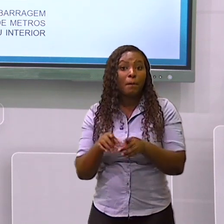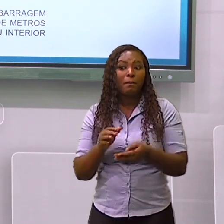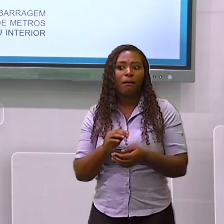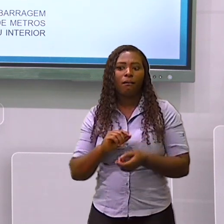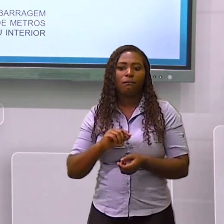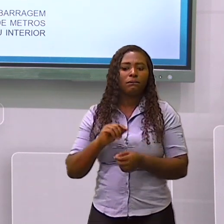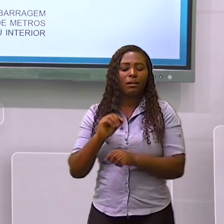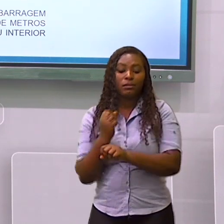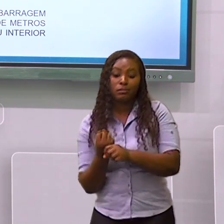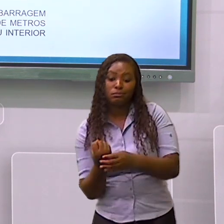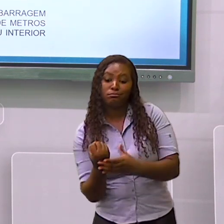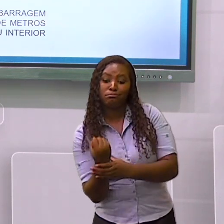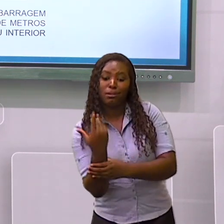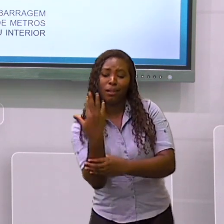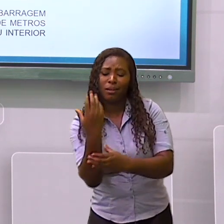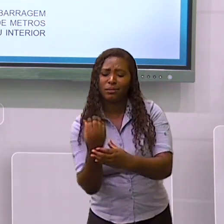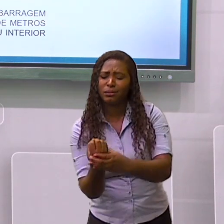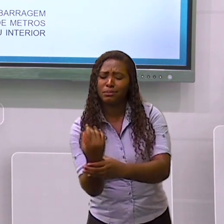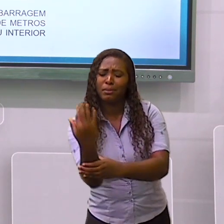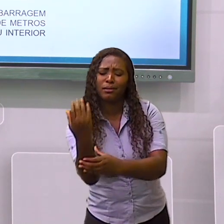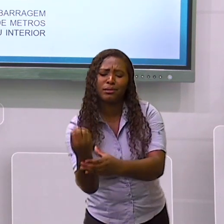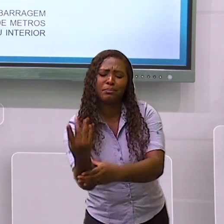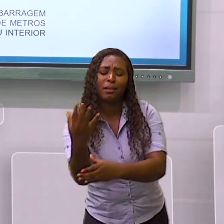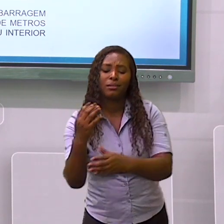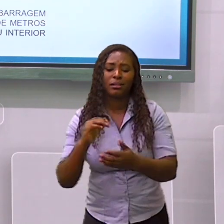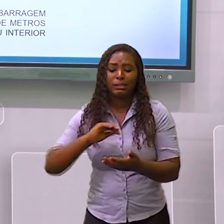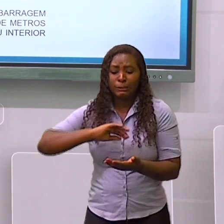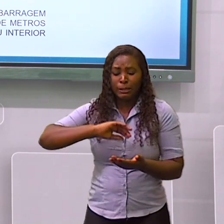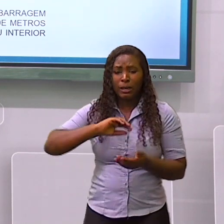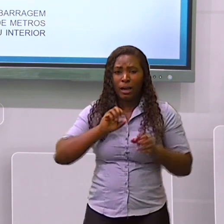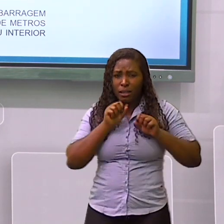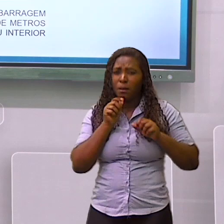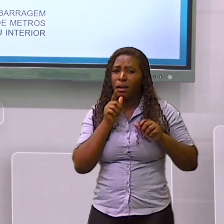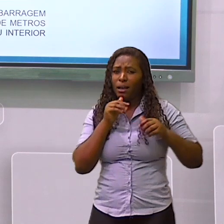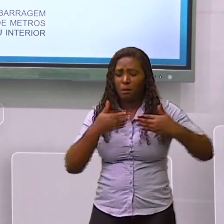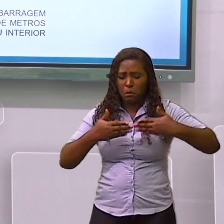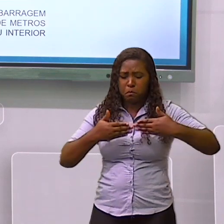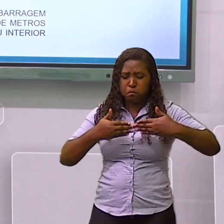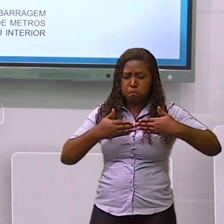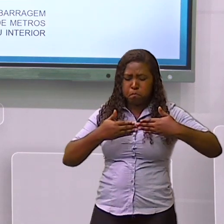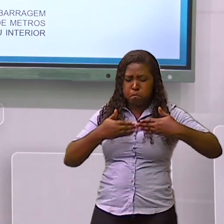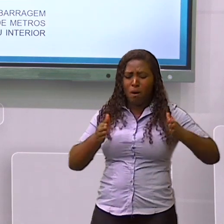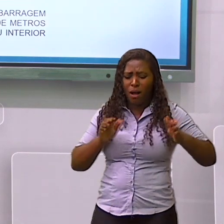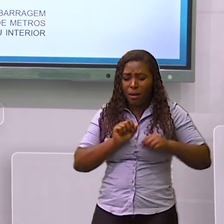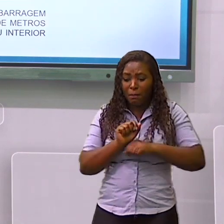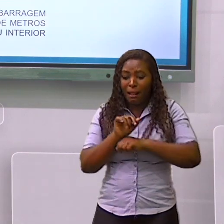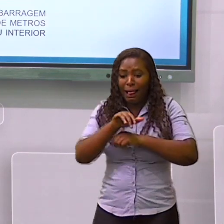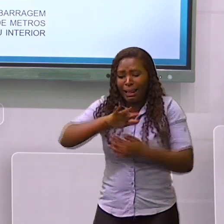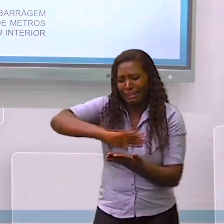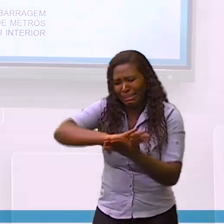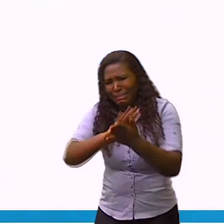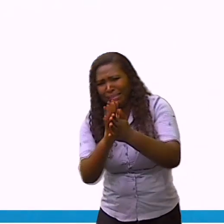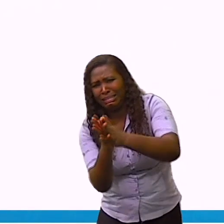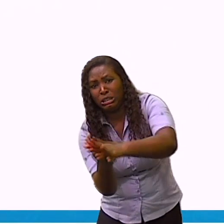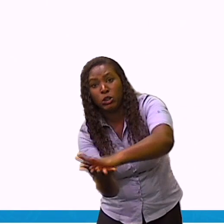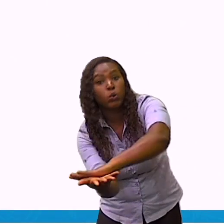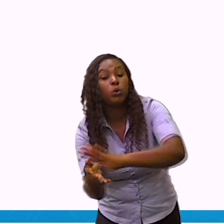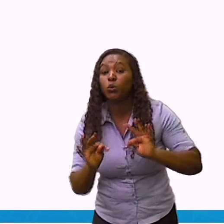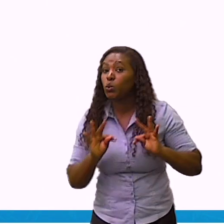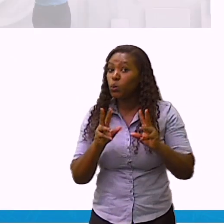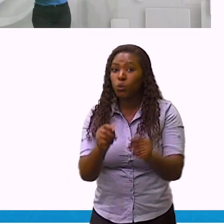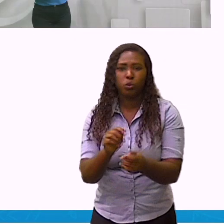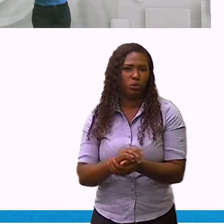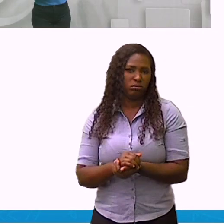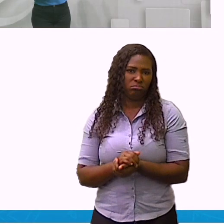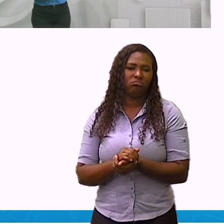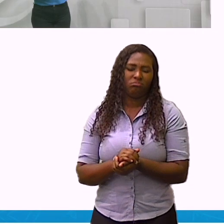Agora nós vamos relatar o dia do acidente e os acontecimentos. Então, no dia 5 de novembro de